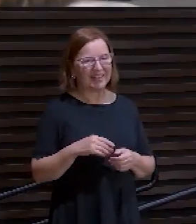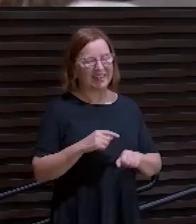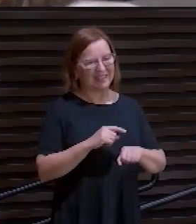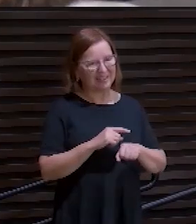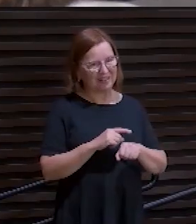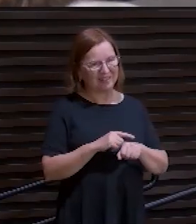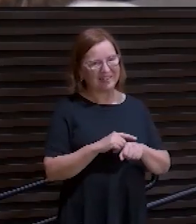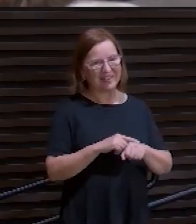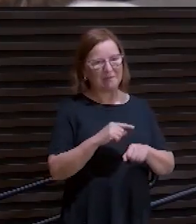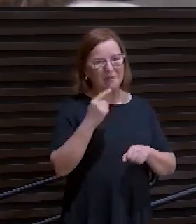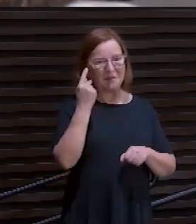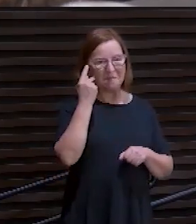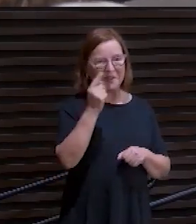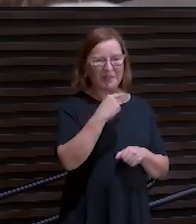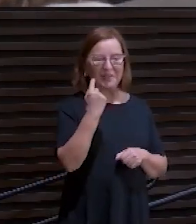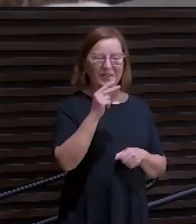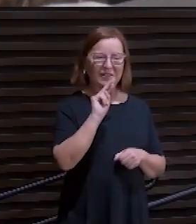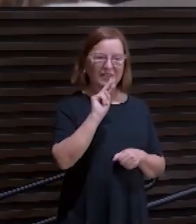todos vocês. Amém.